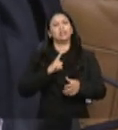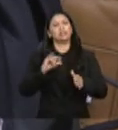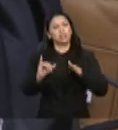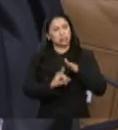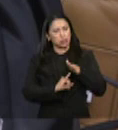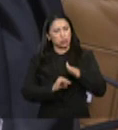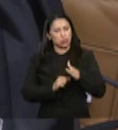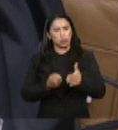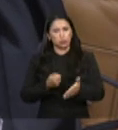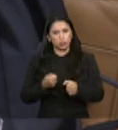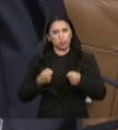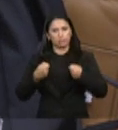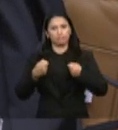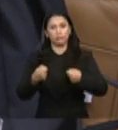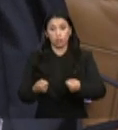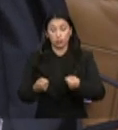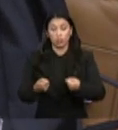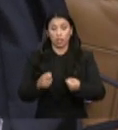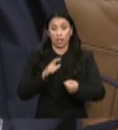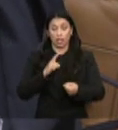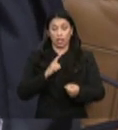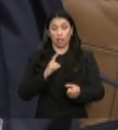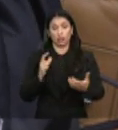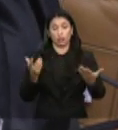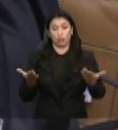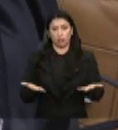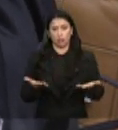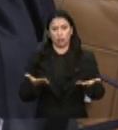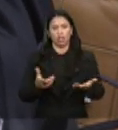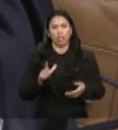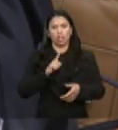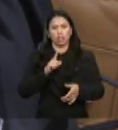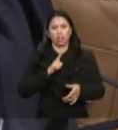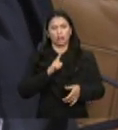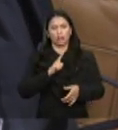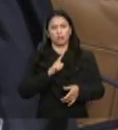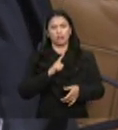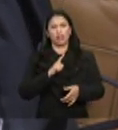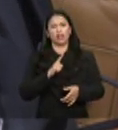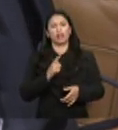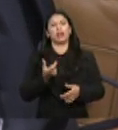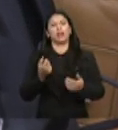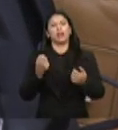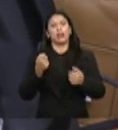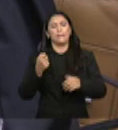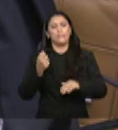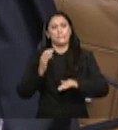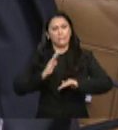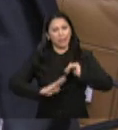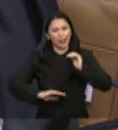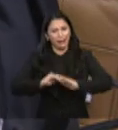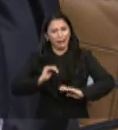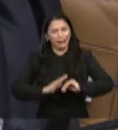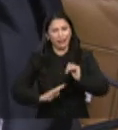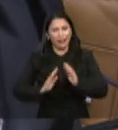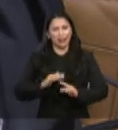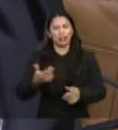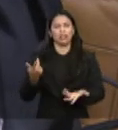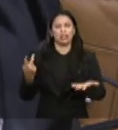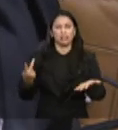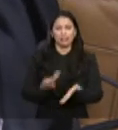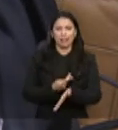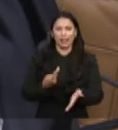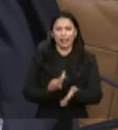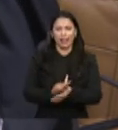enquanto elas forem alvo de captura enquanto forem sujeitas a prática subo repetições